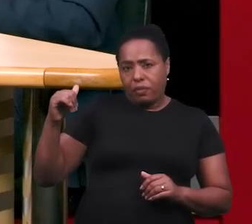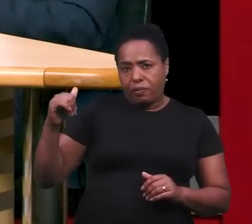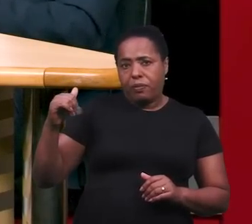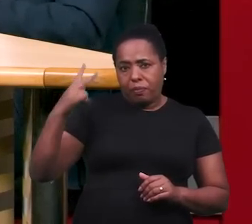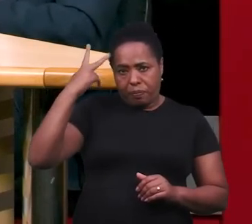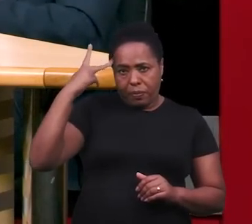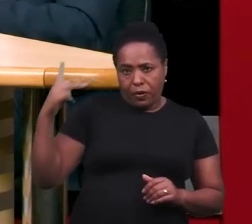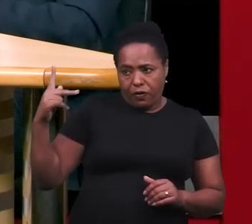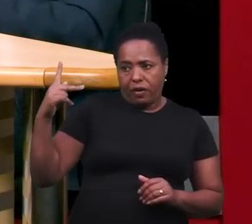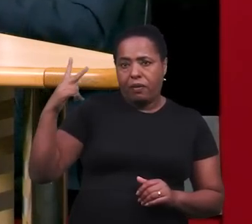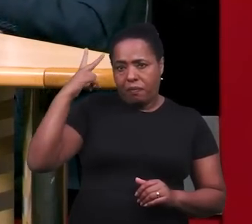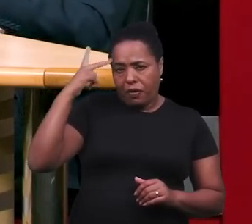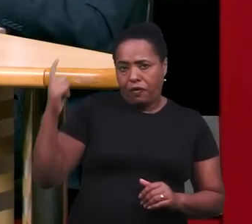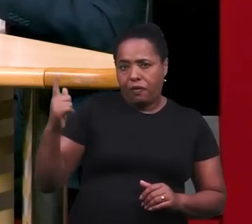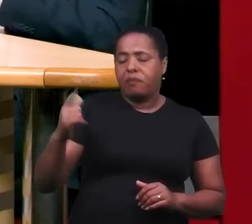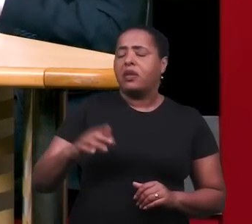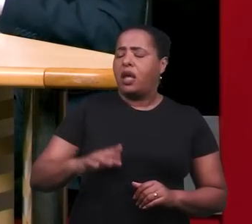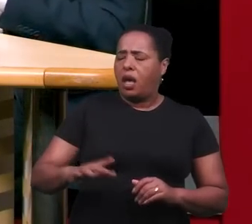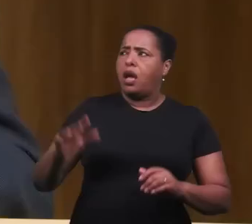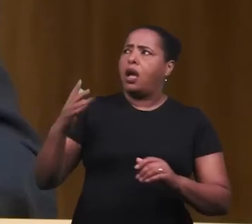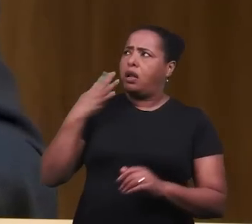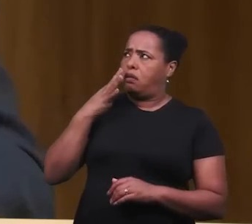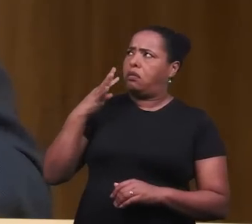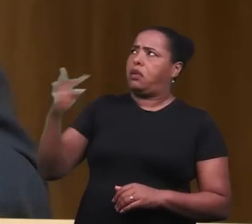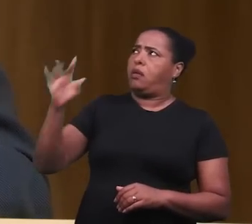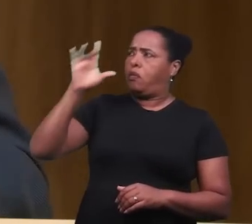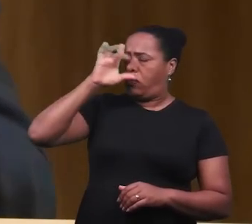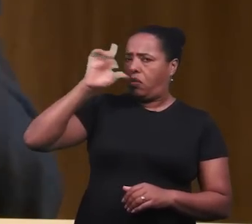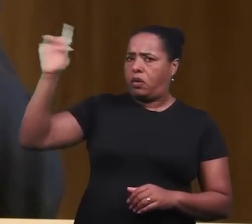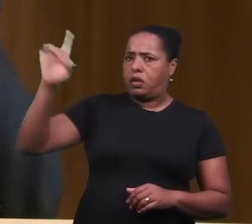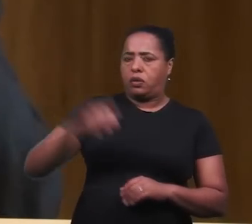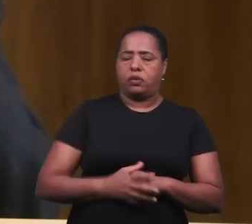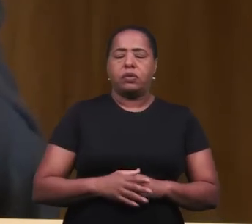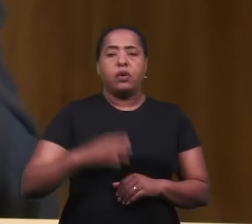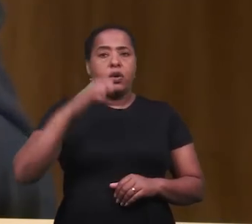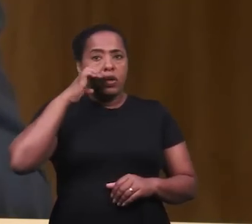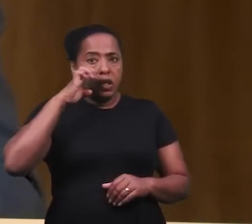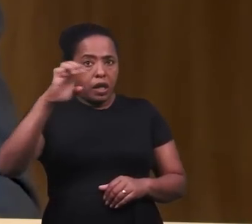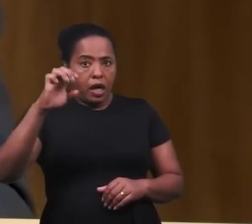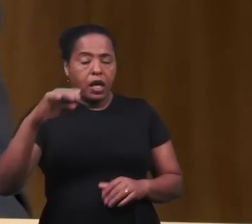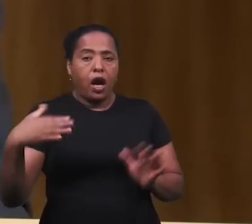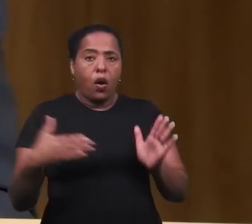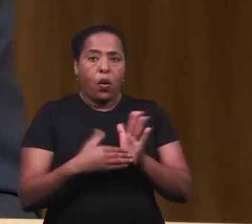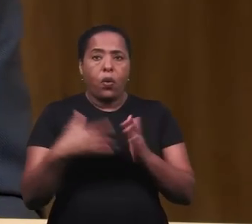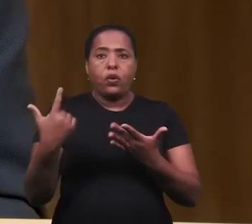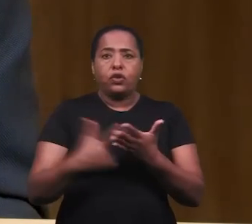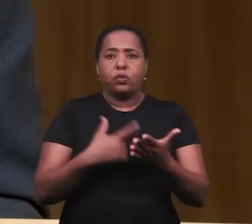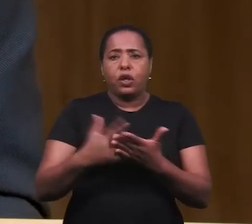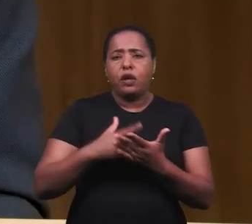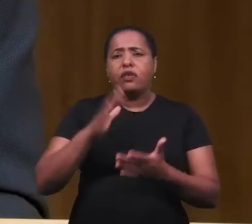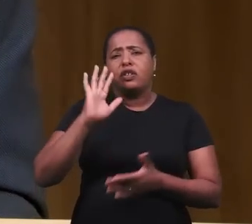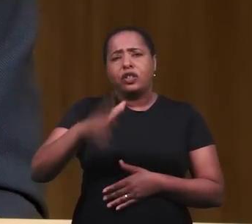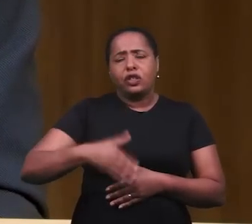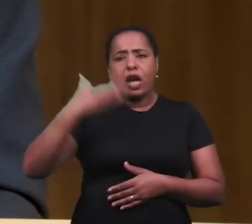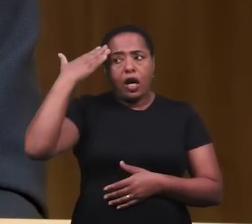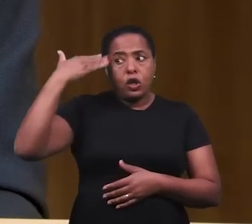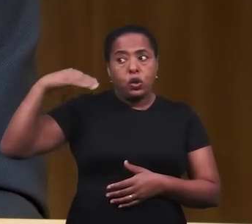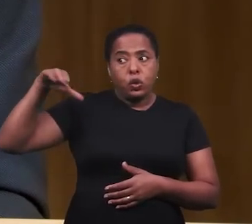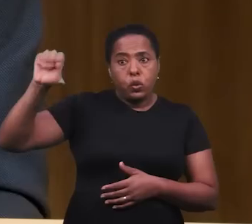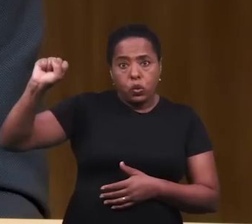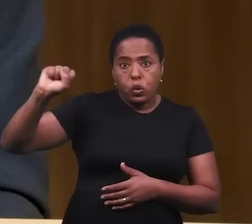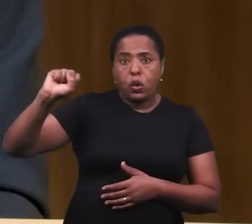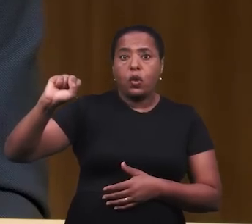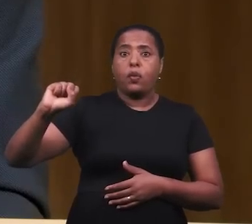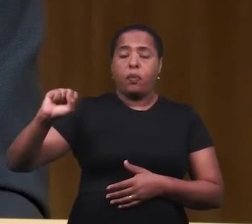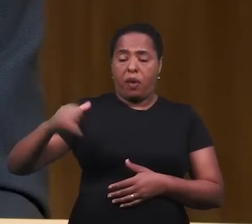segundo foi Provérbios, aí já era um homem temente a Deus. Eu ouvi contar ali um homem temente a Deus. Eclesiastes, por ser o